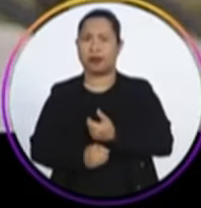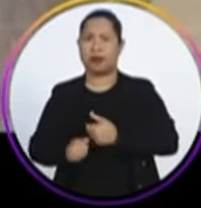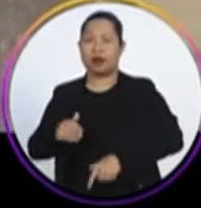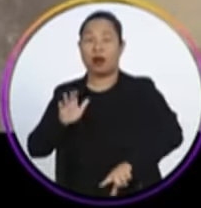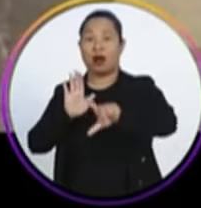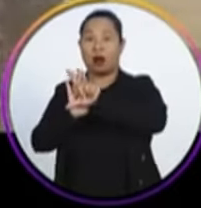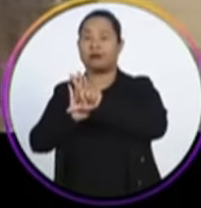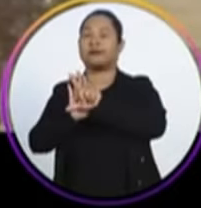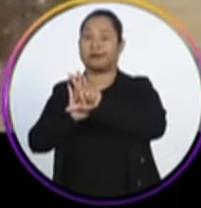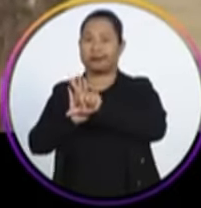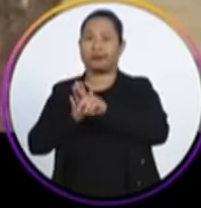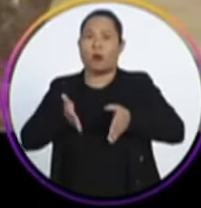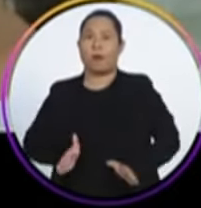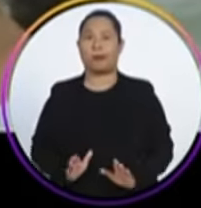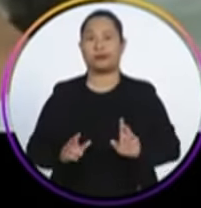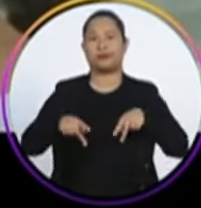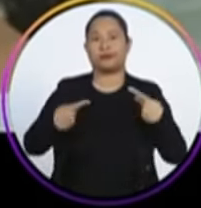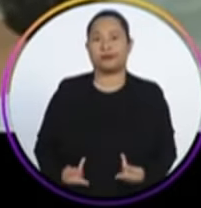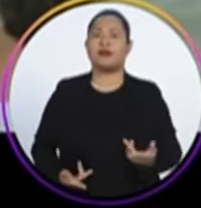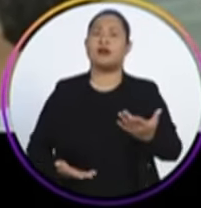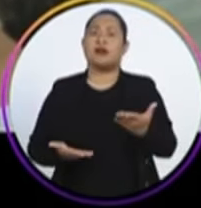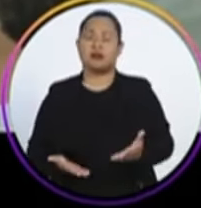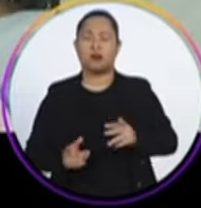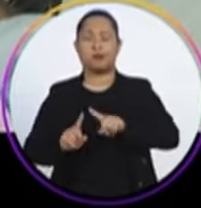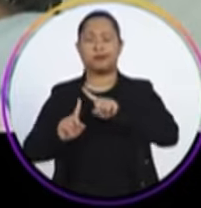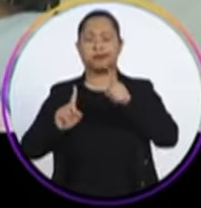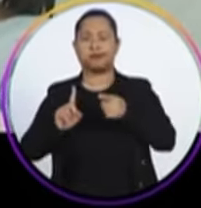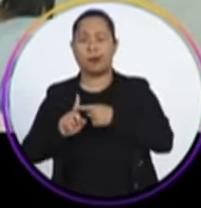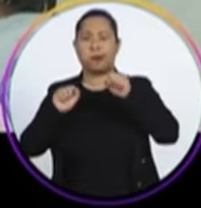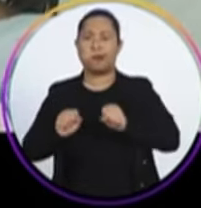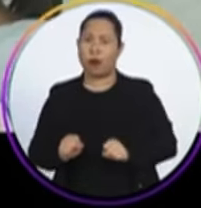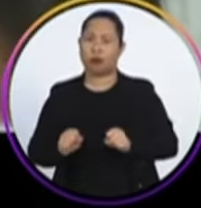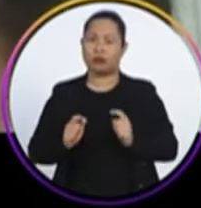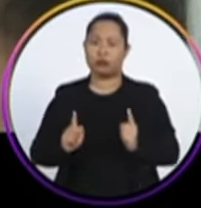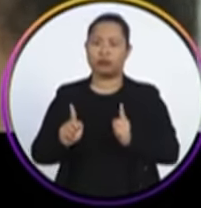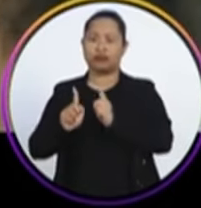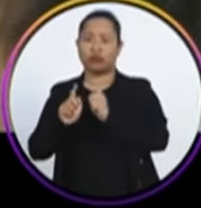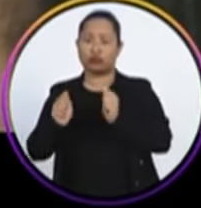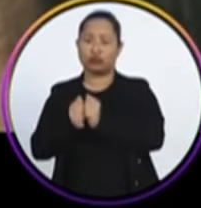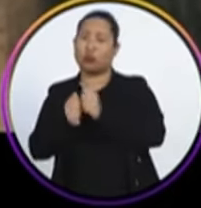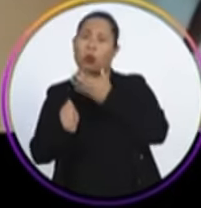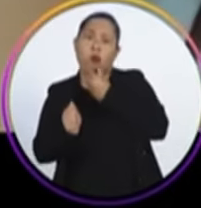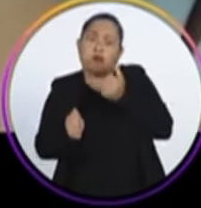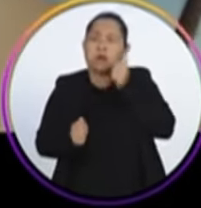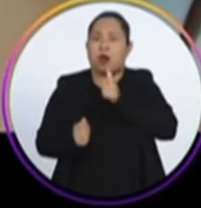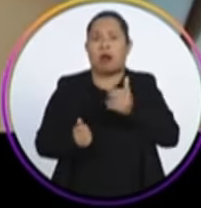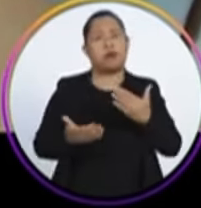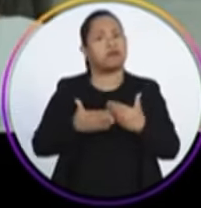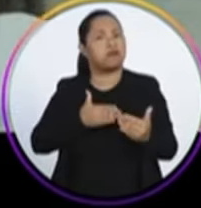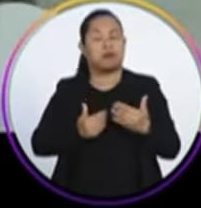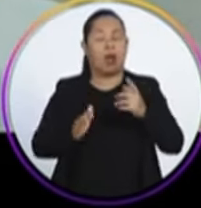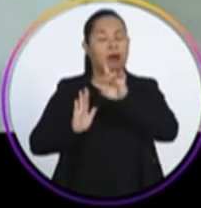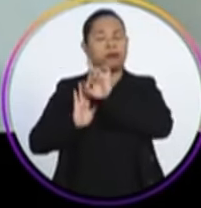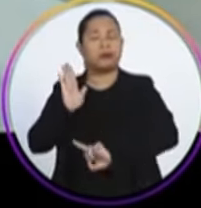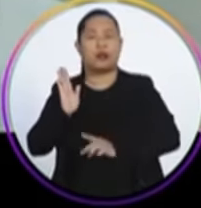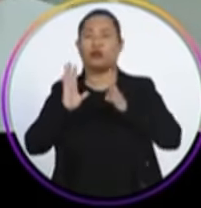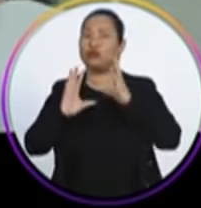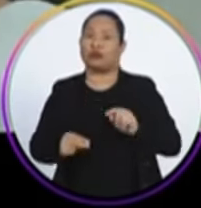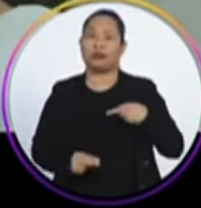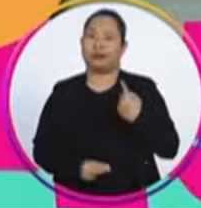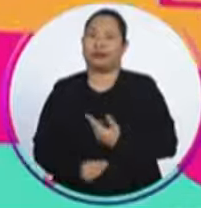lei do parto humanizado. Você que estiver grávida pode trazer seu acompanhante. Pode ser homem, mulher, isso é um direito